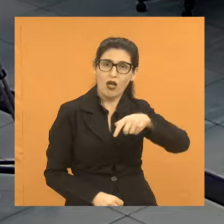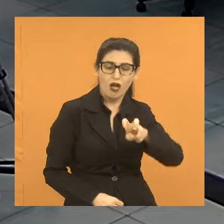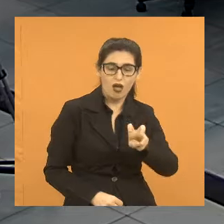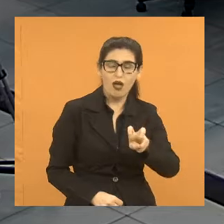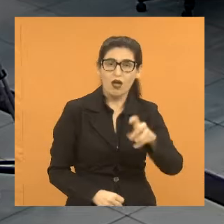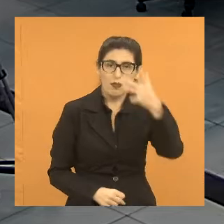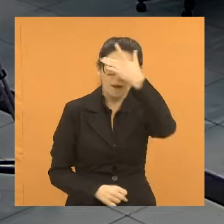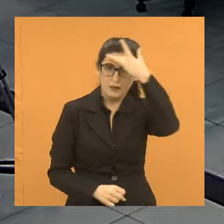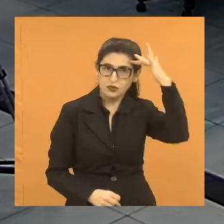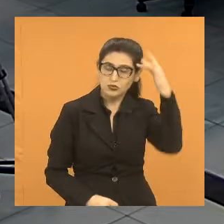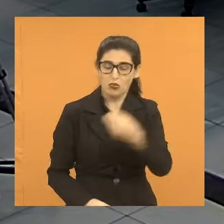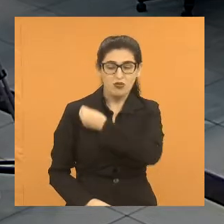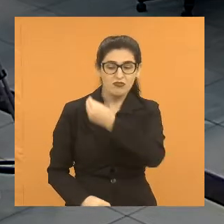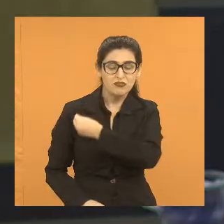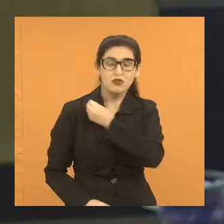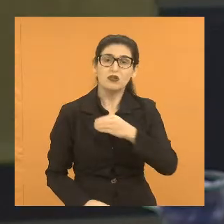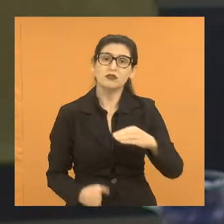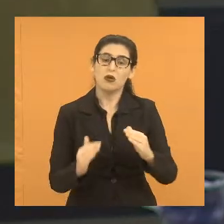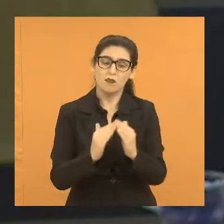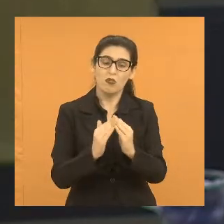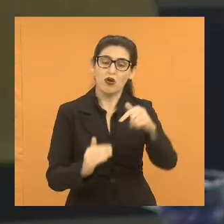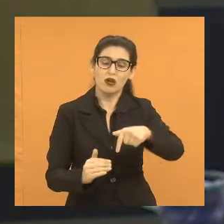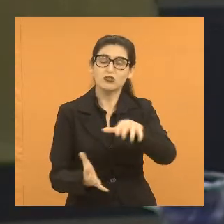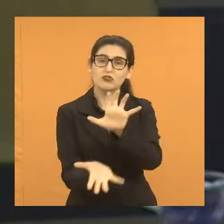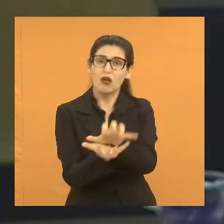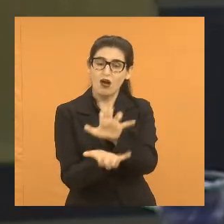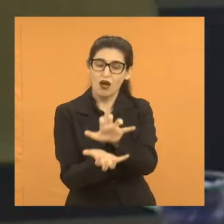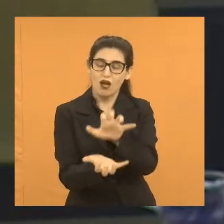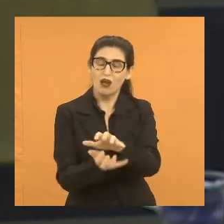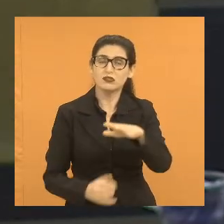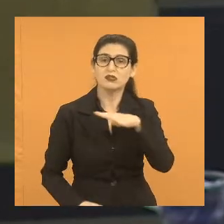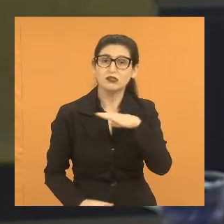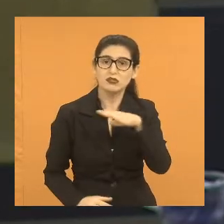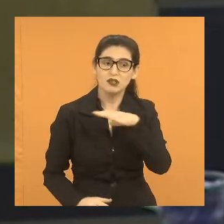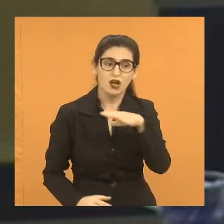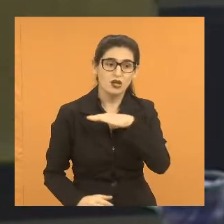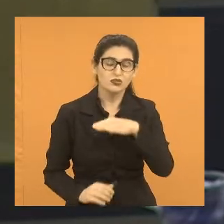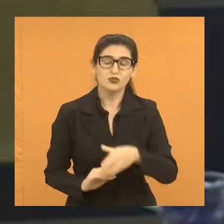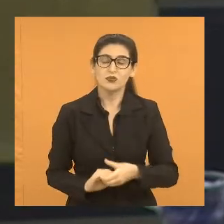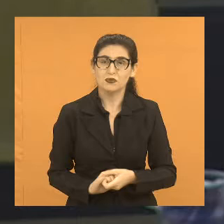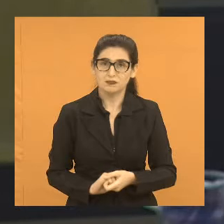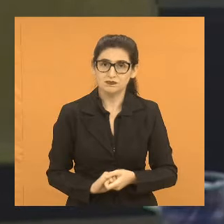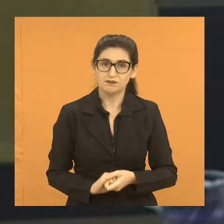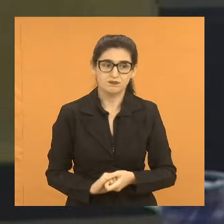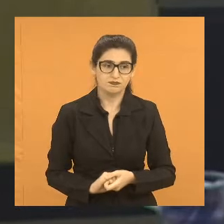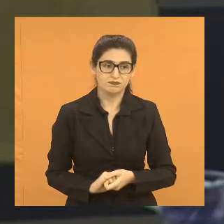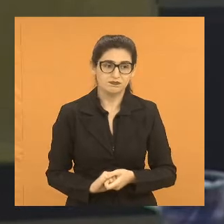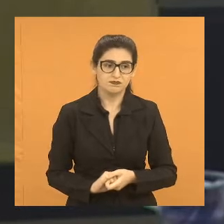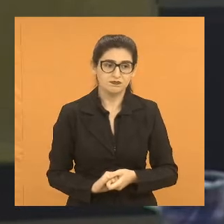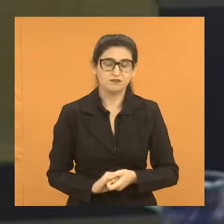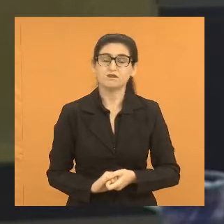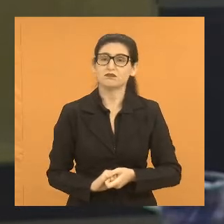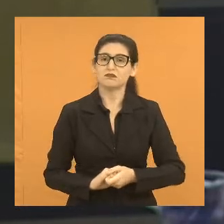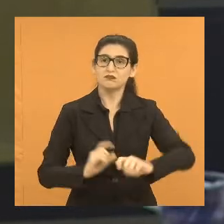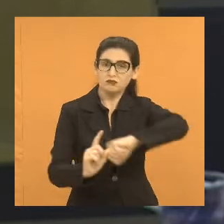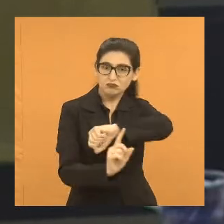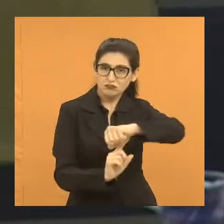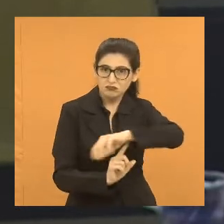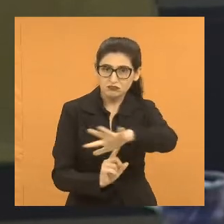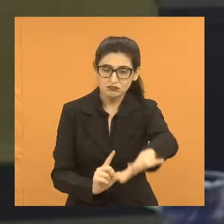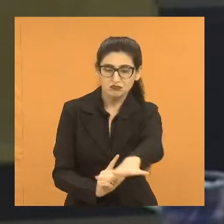224.775 habitantes em Jacareí. Passamos à apresentação da nossa rede assistencial de